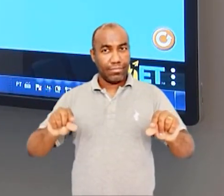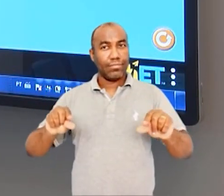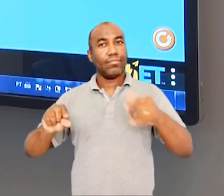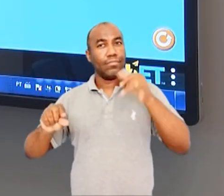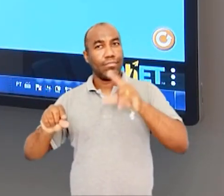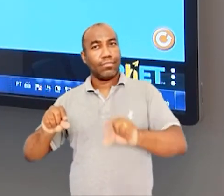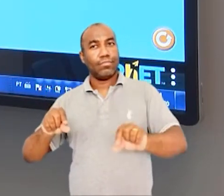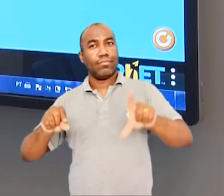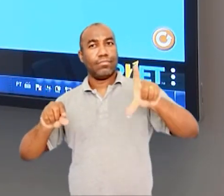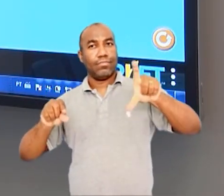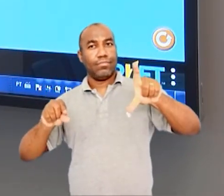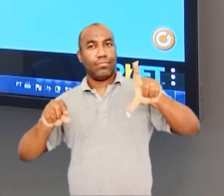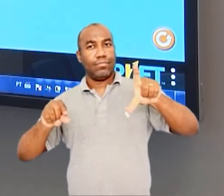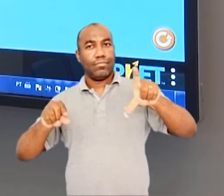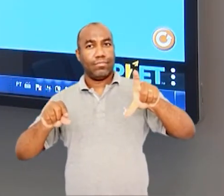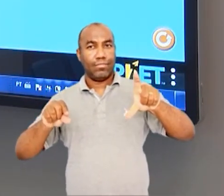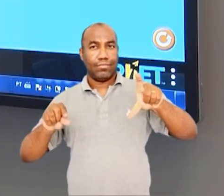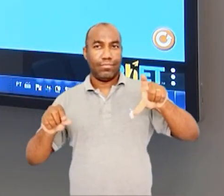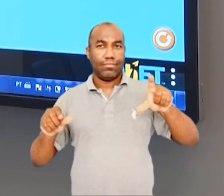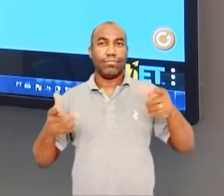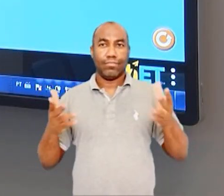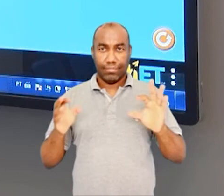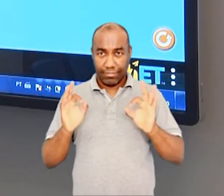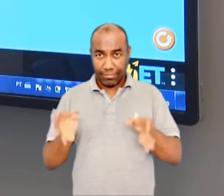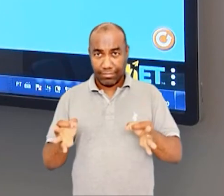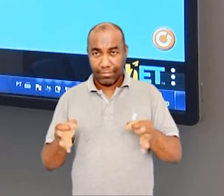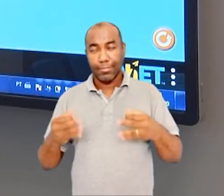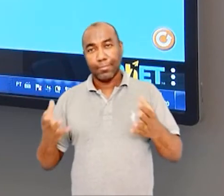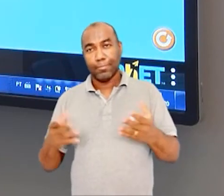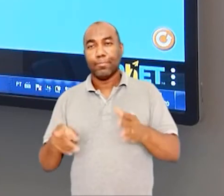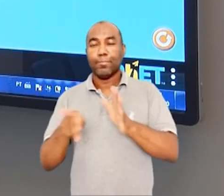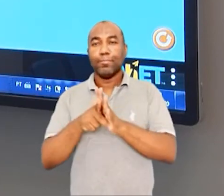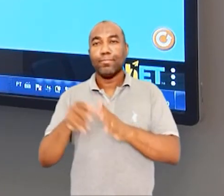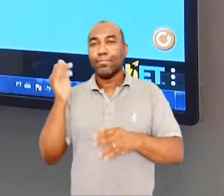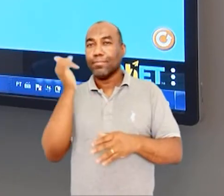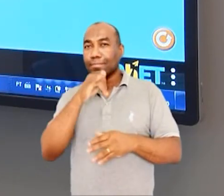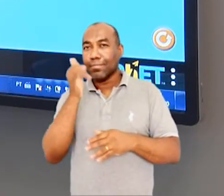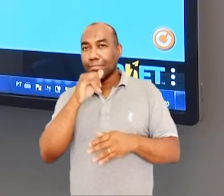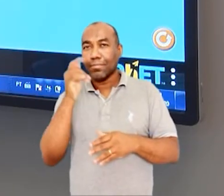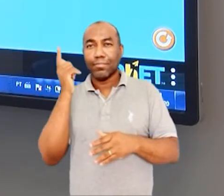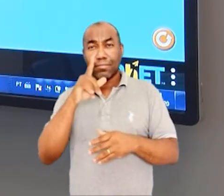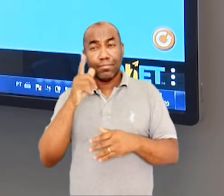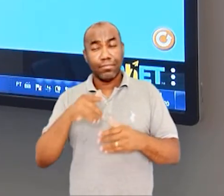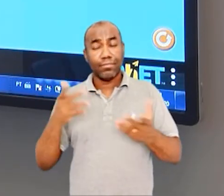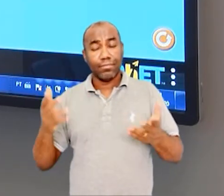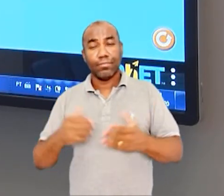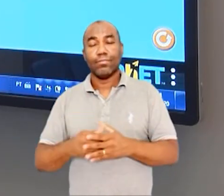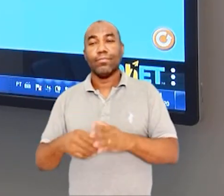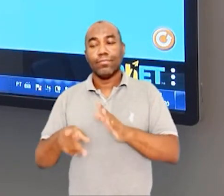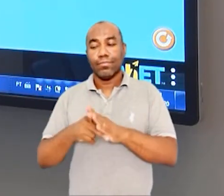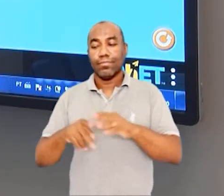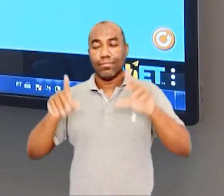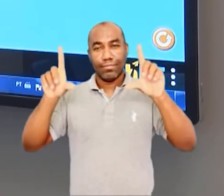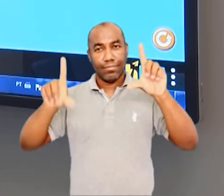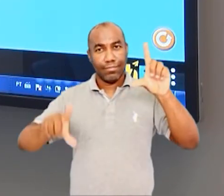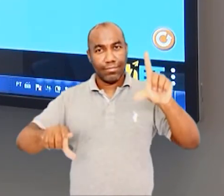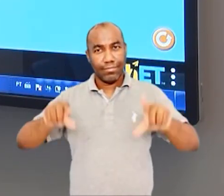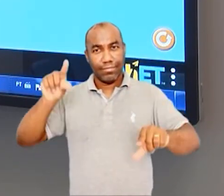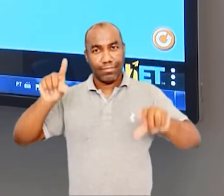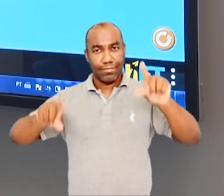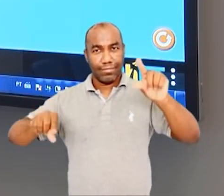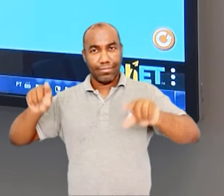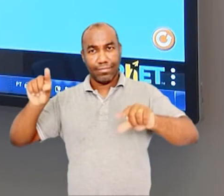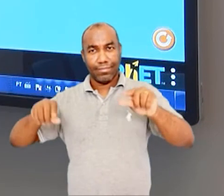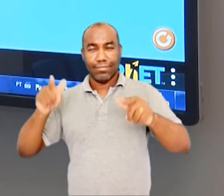quarto resistor, com certeza a intensidade de corrente elétrica vai diminuir significativamente e o brilho dessa